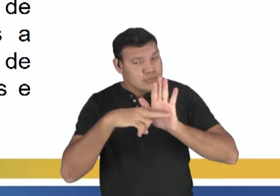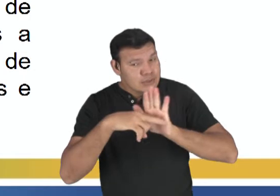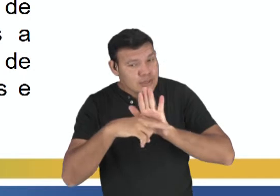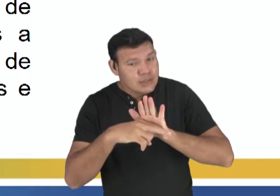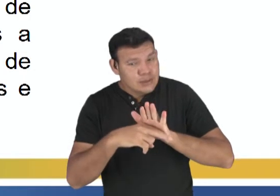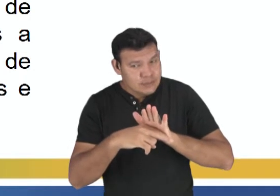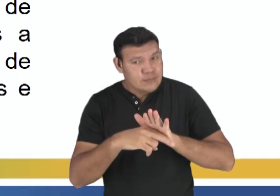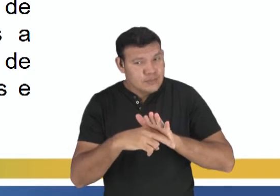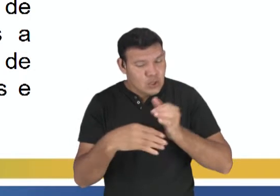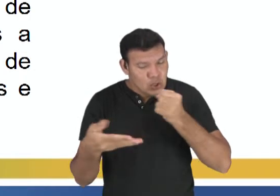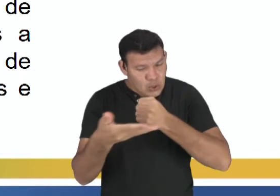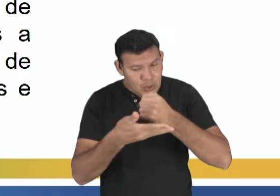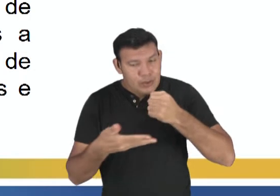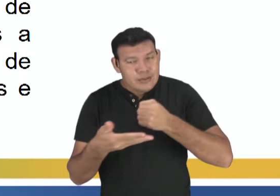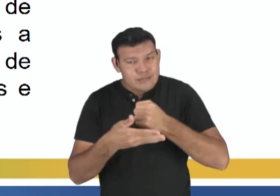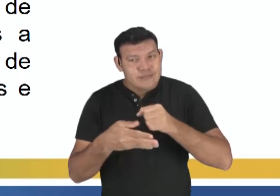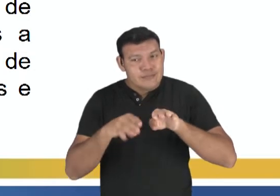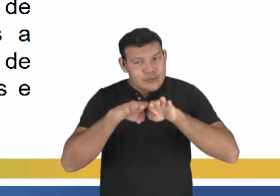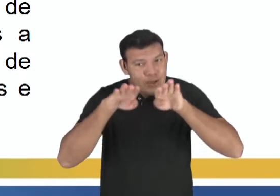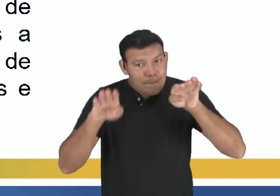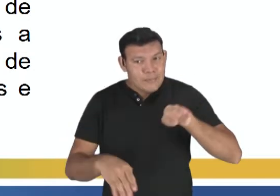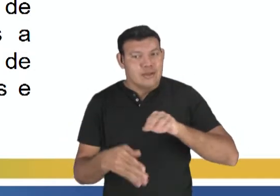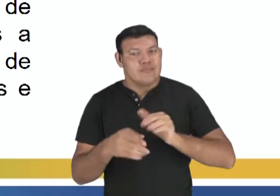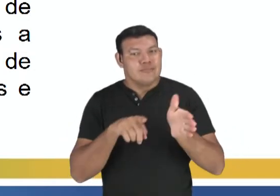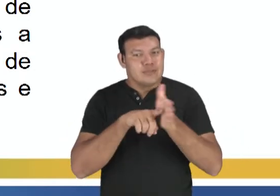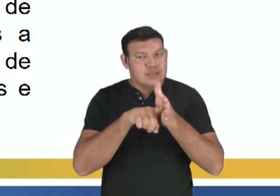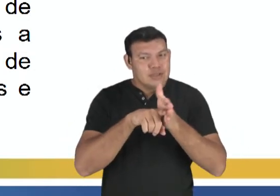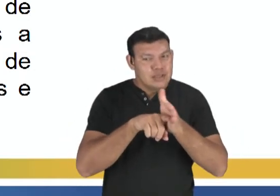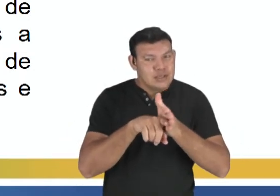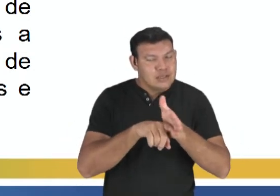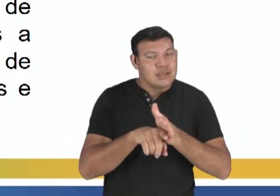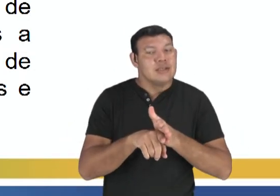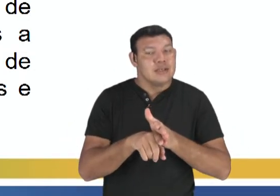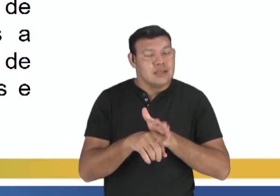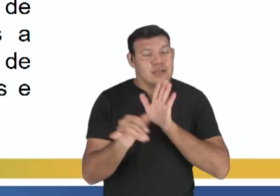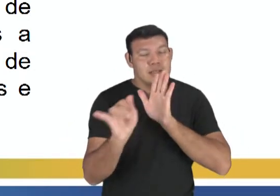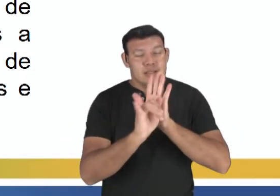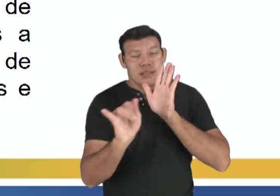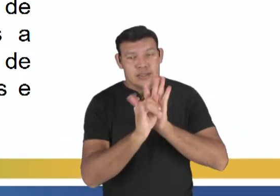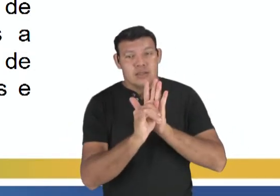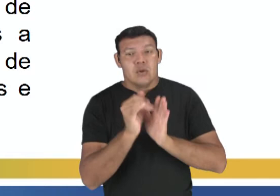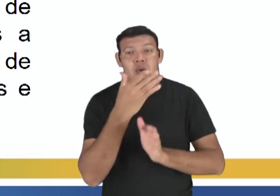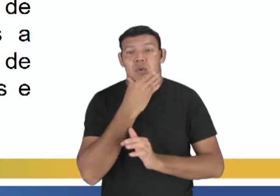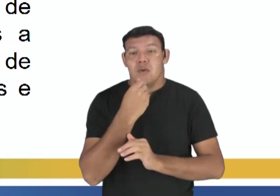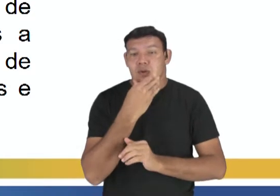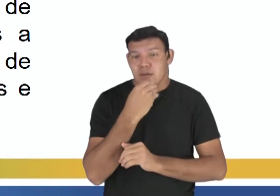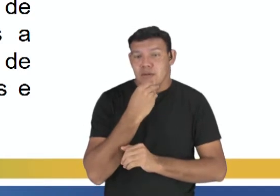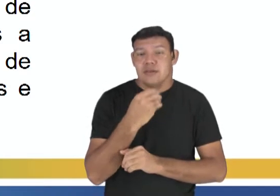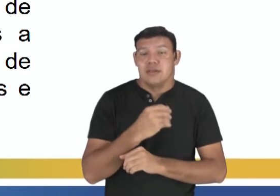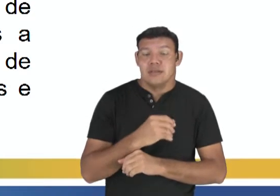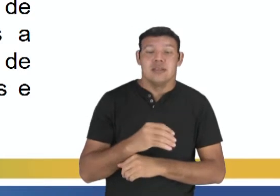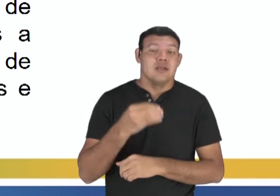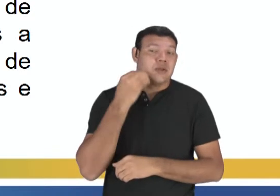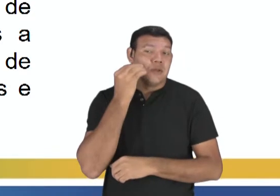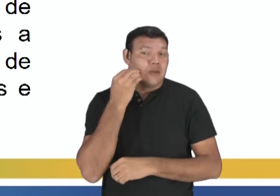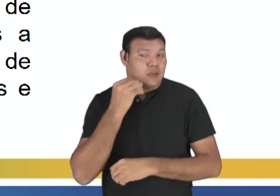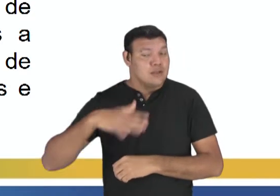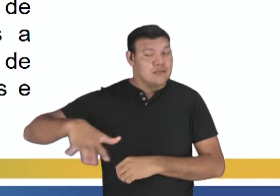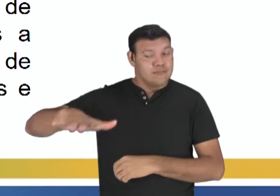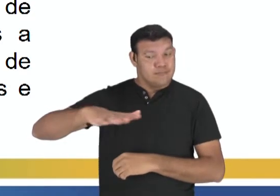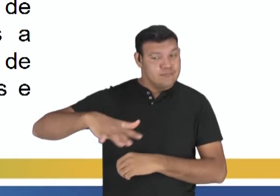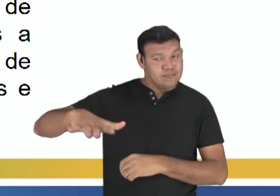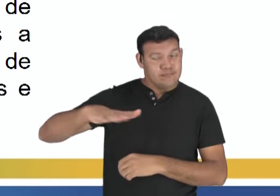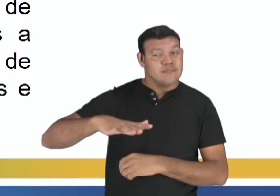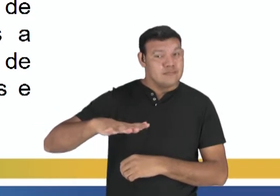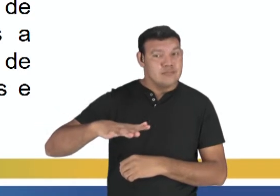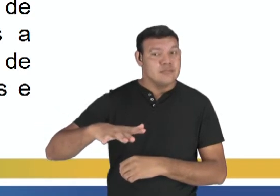para fundamentar essa inferiorização, Pesquisas identificavam que homens se saíam melhor em testes de orientação